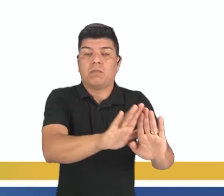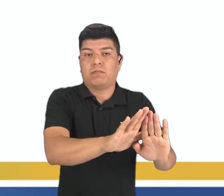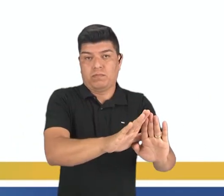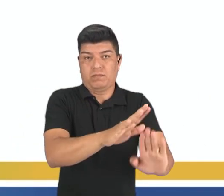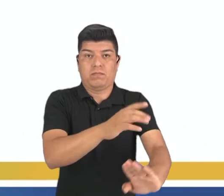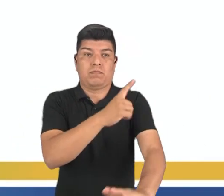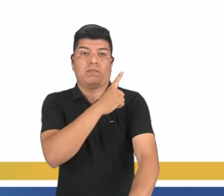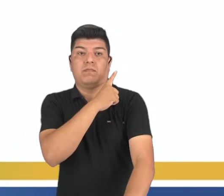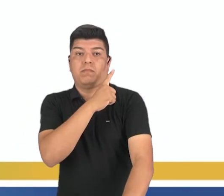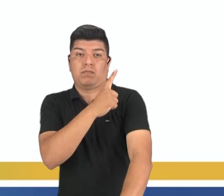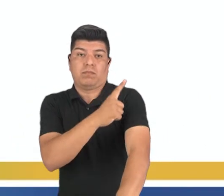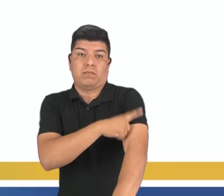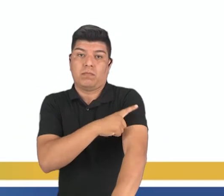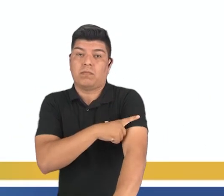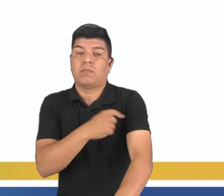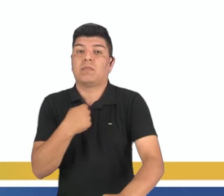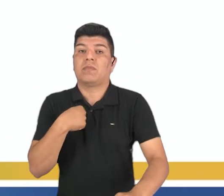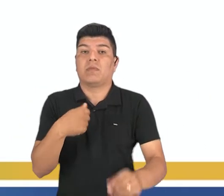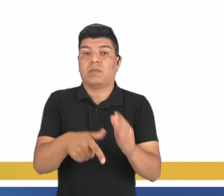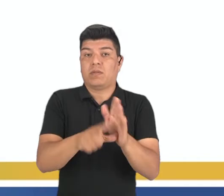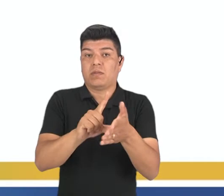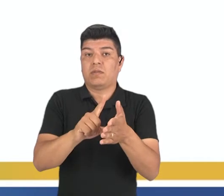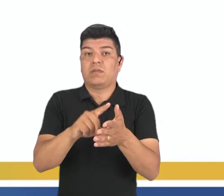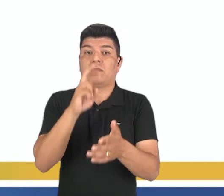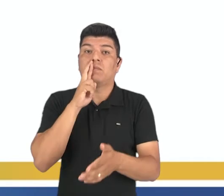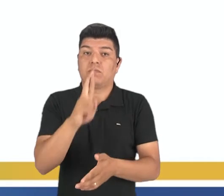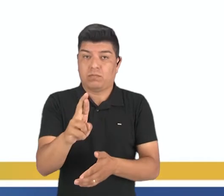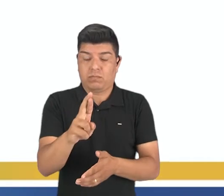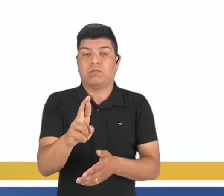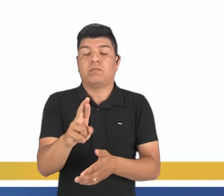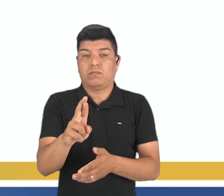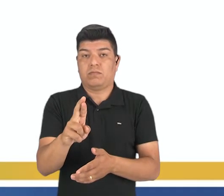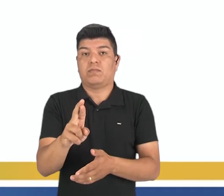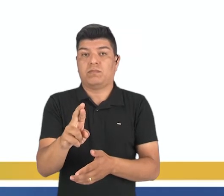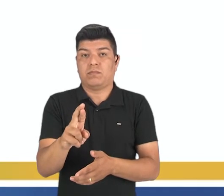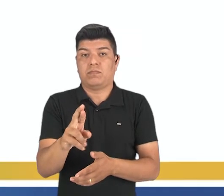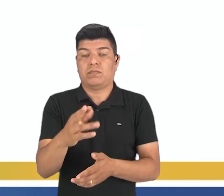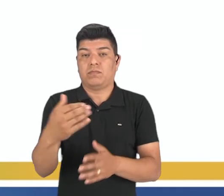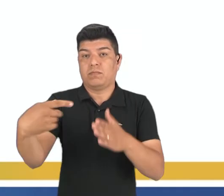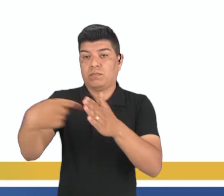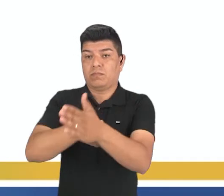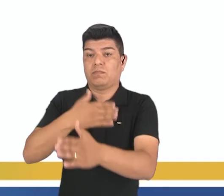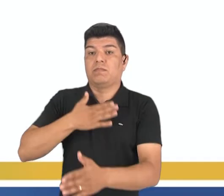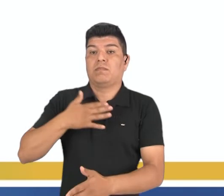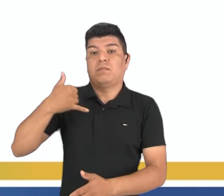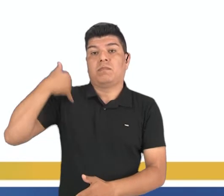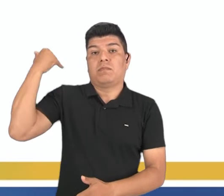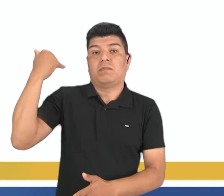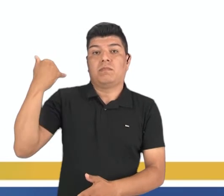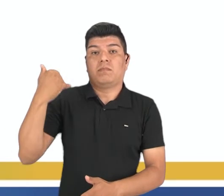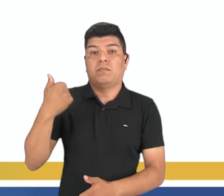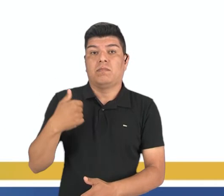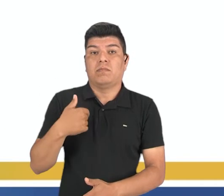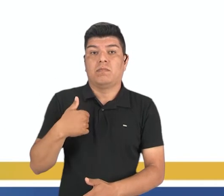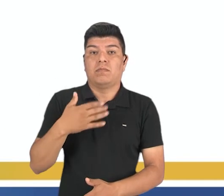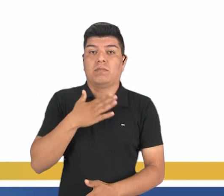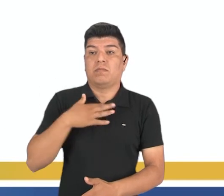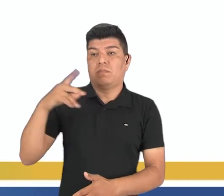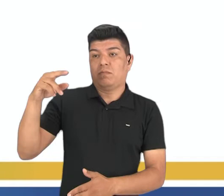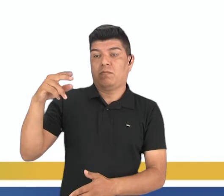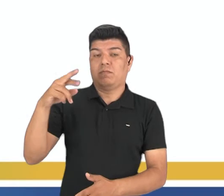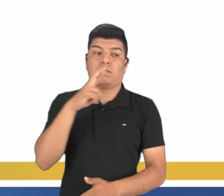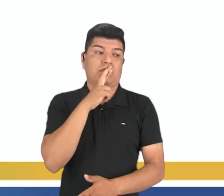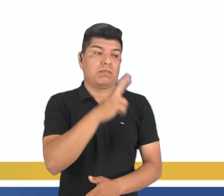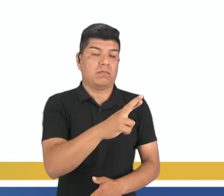professora perguntou a minha idade e antes que eu respondesse, meu irmão disse que era 7, pois